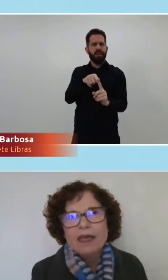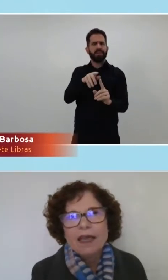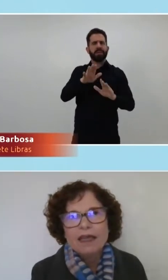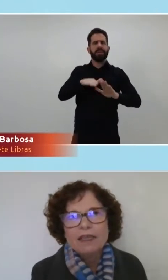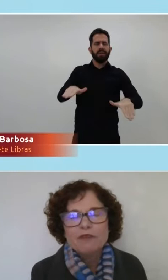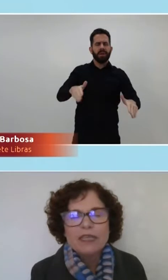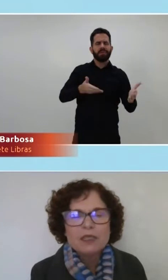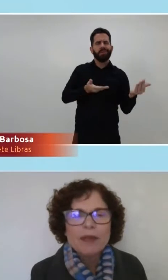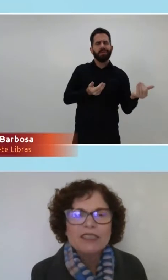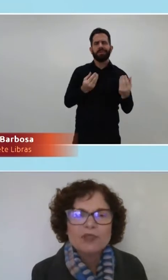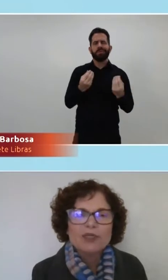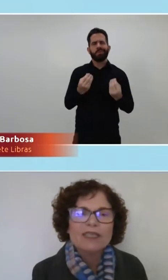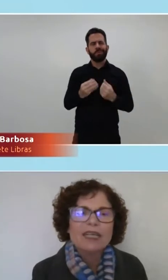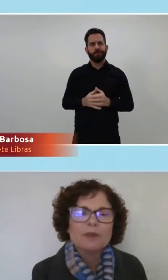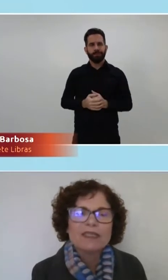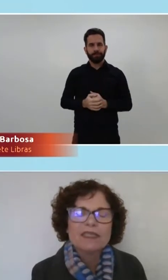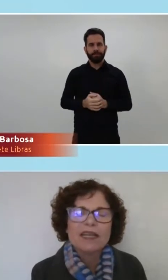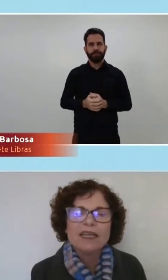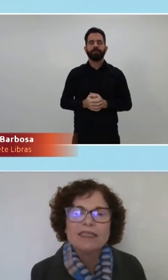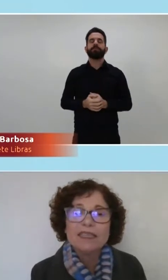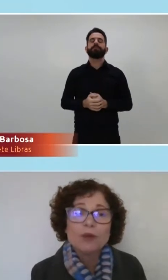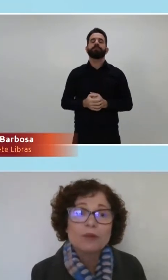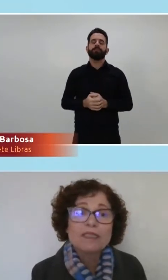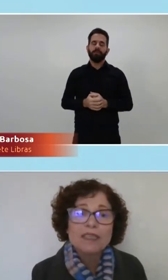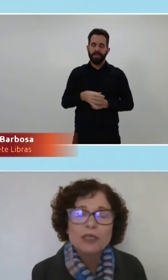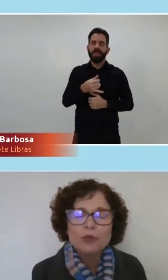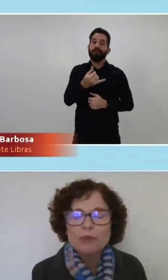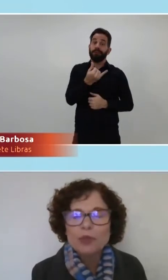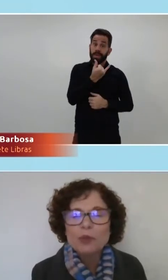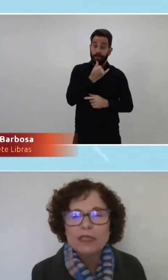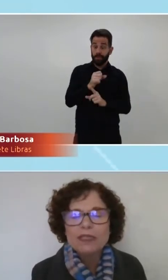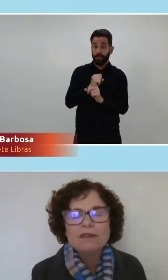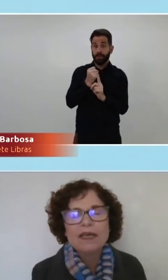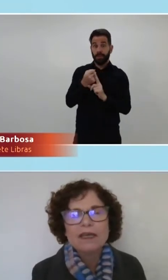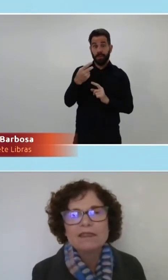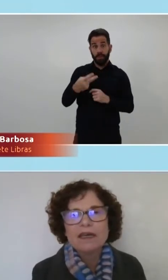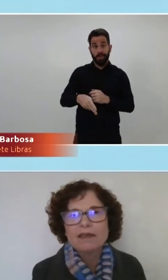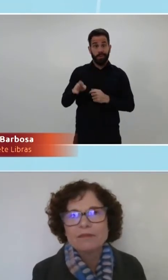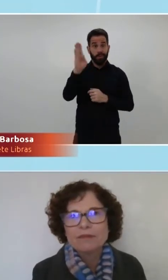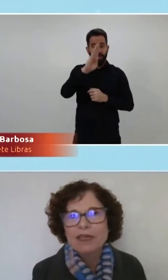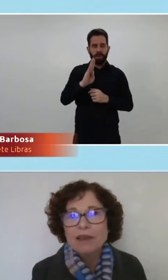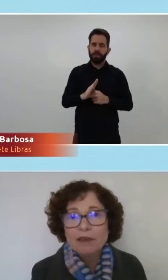adolescentes? Infelizmente, a sociedade brasileira ainda não conseguiu diminuir, né,